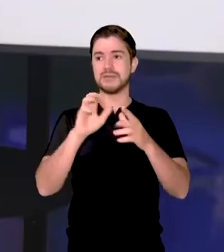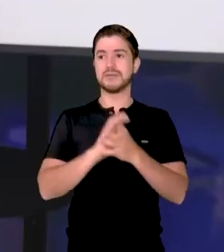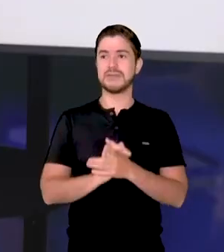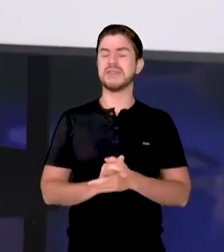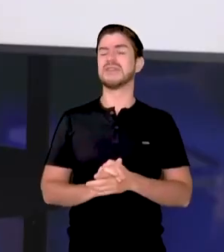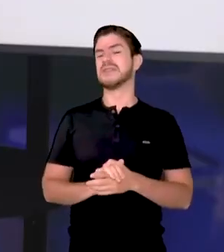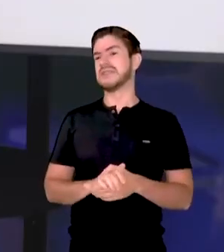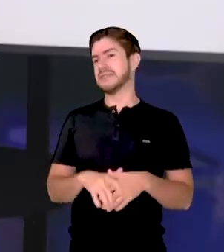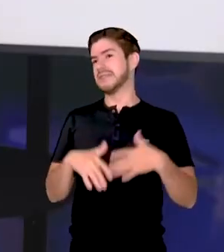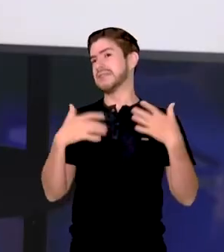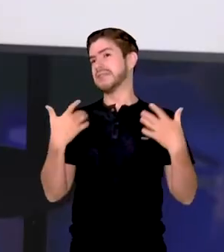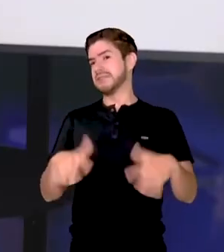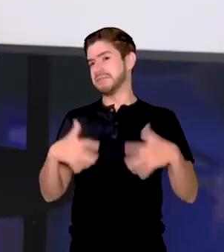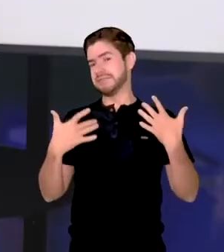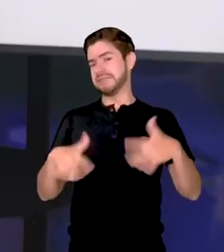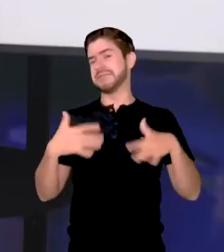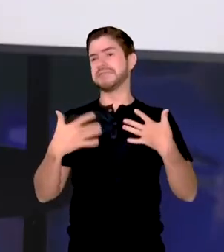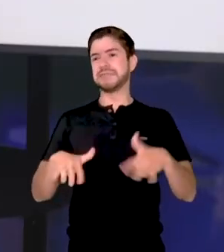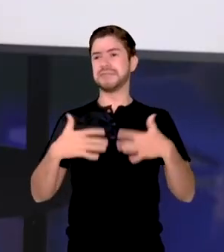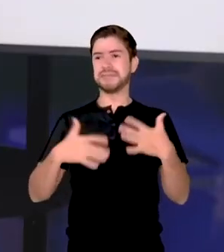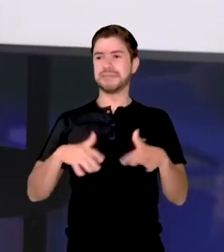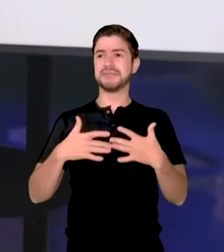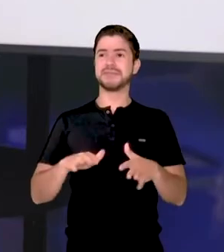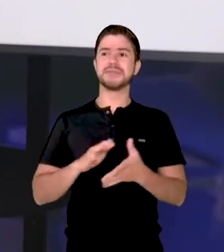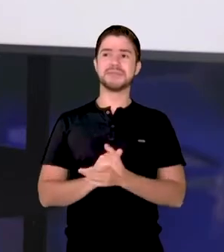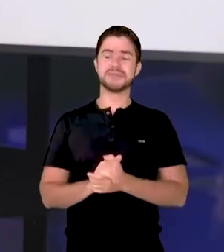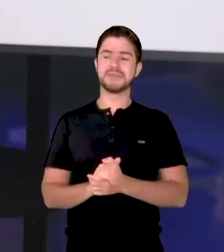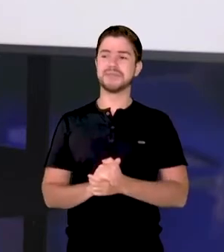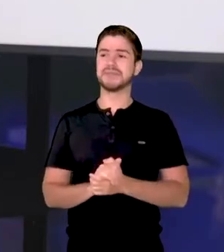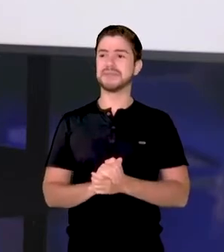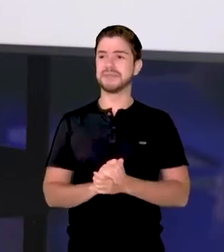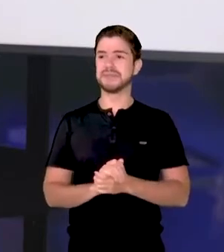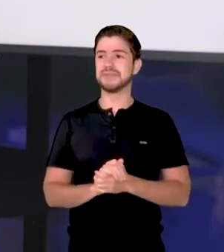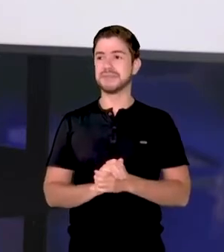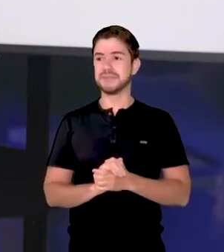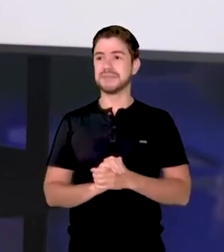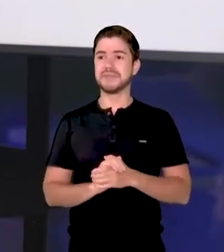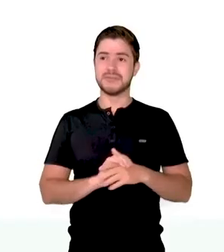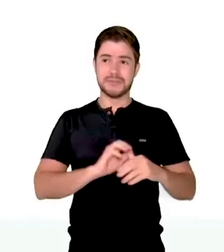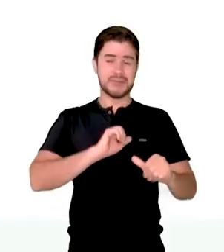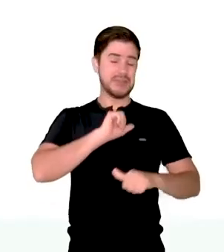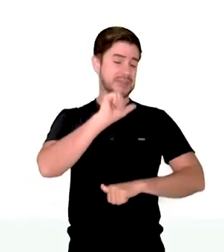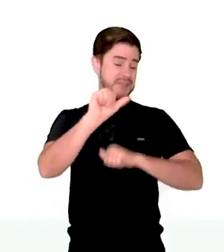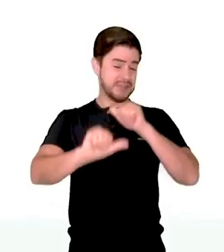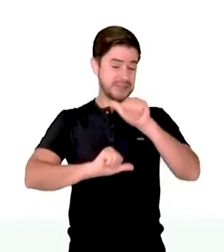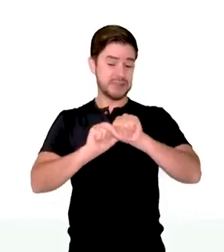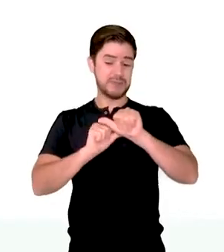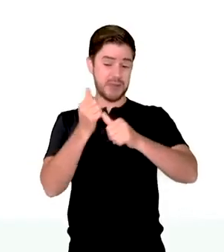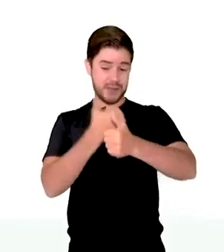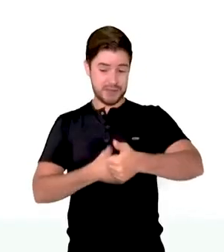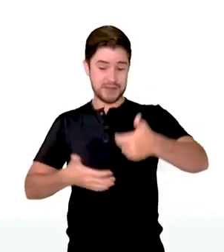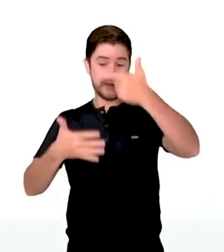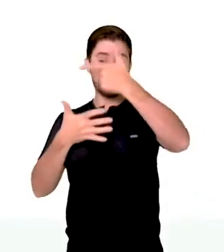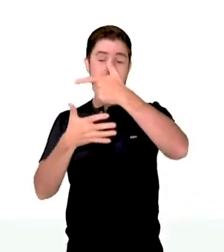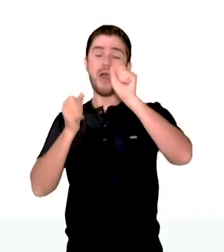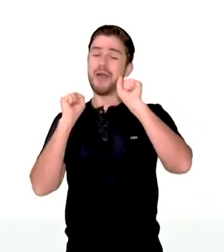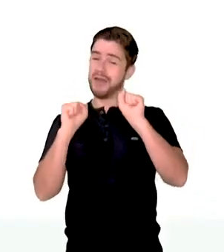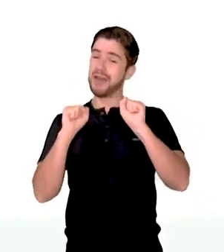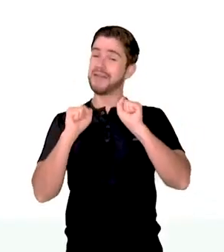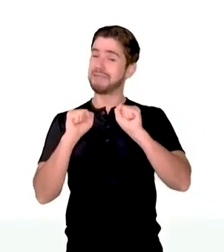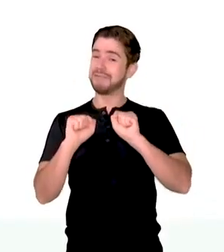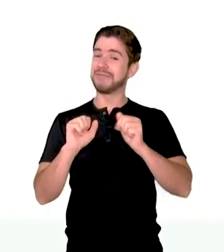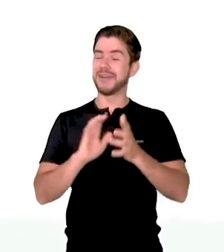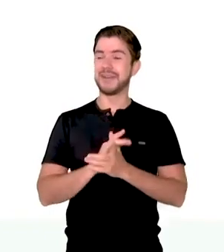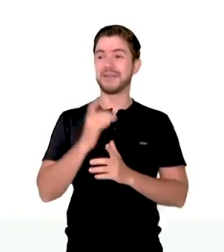Eita feio né Sempre sair pela mesma coisa pessoal transforma Isso numa potência então